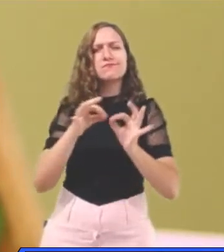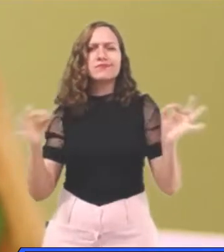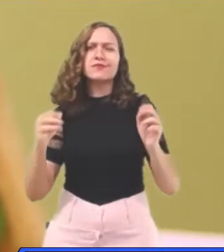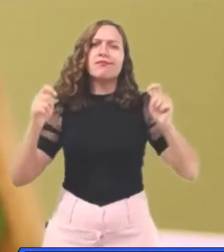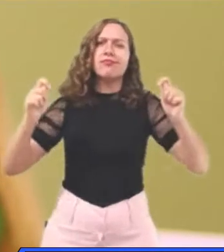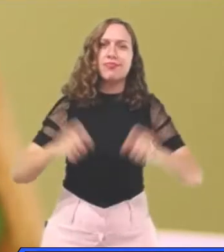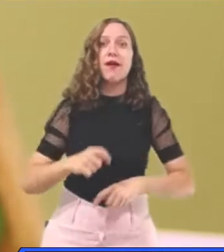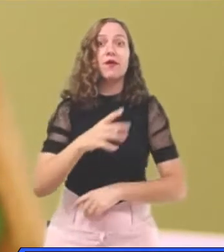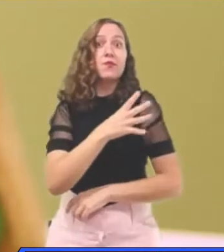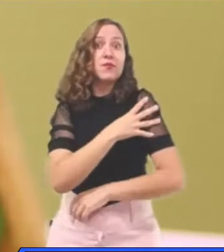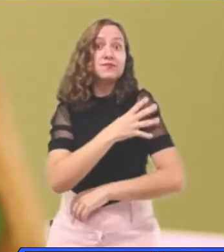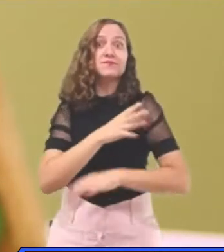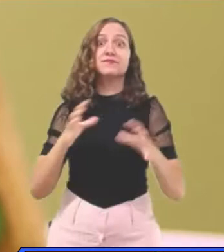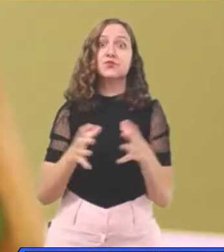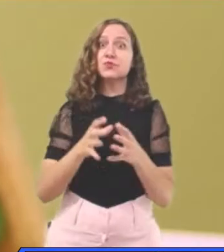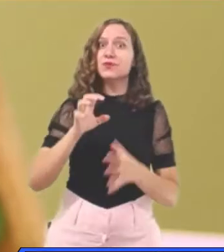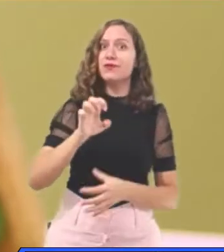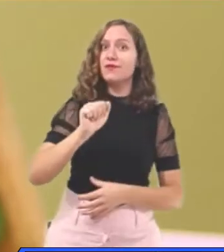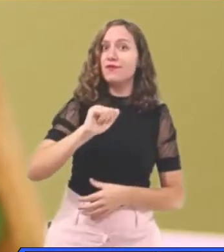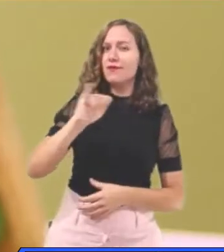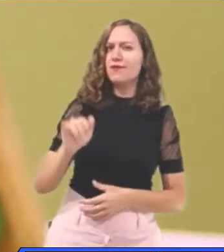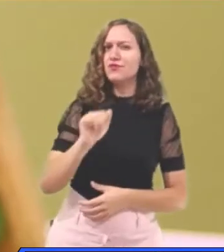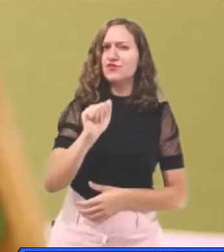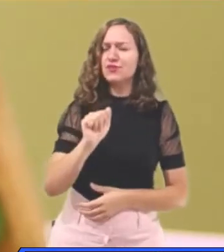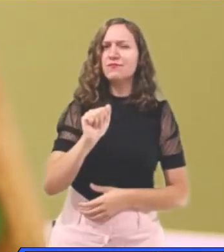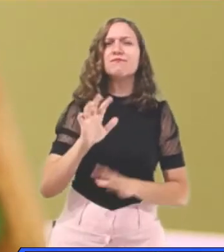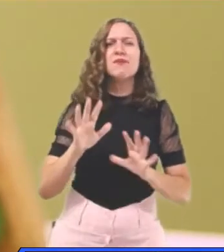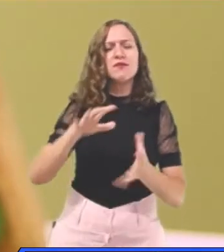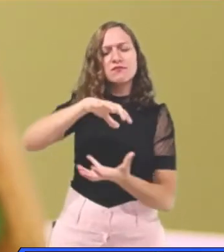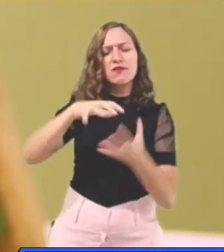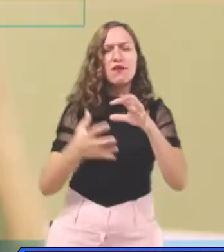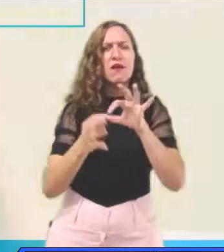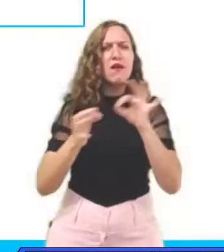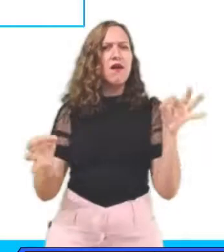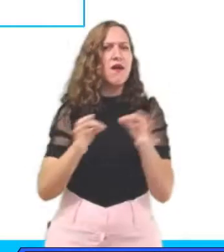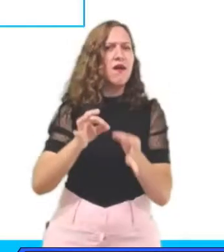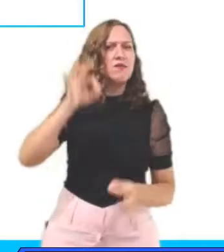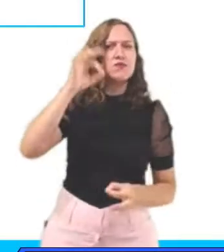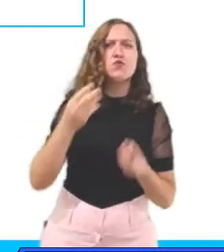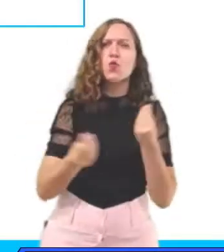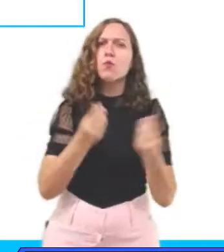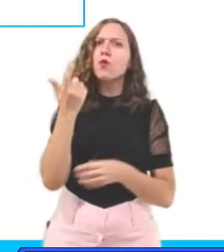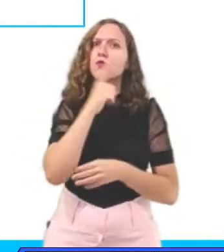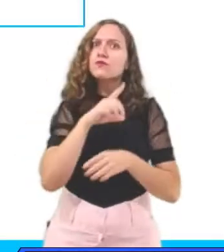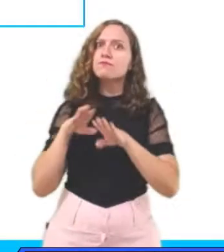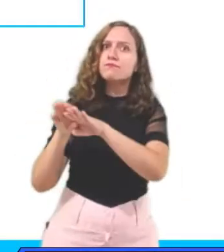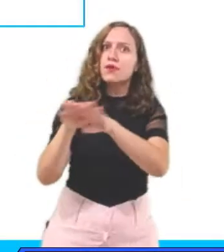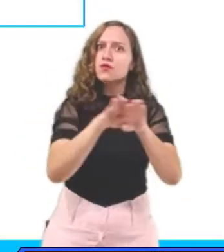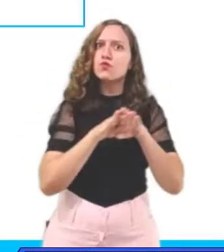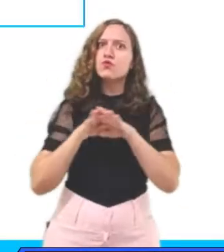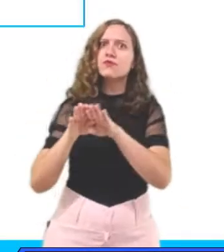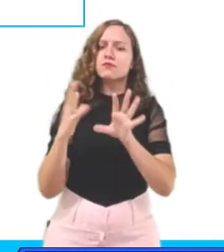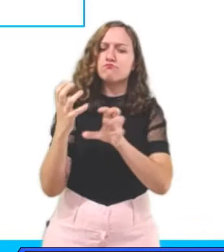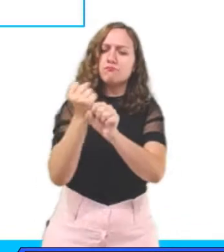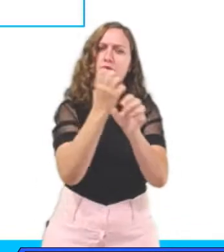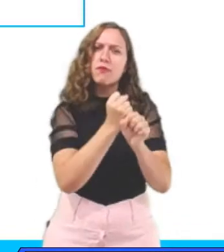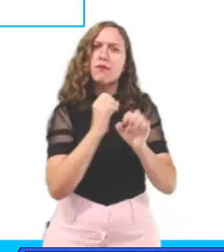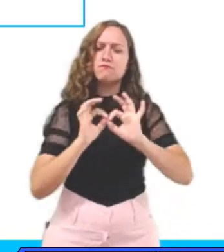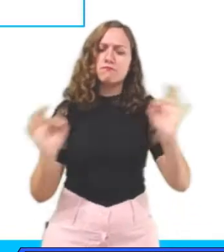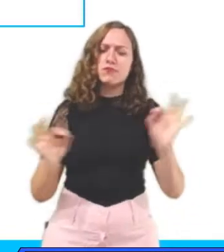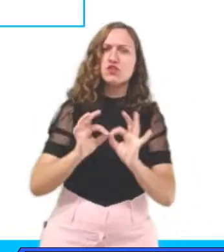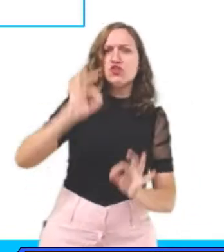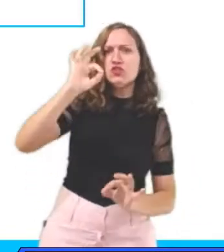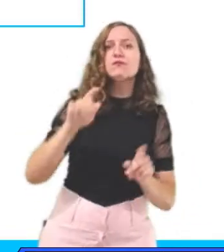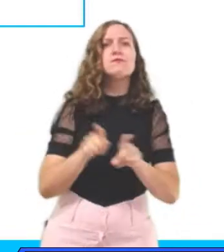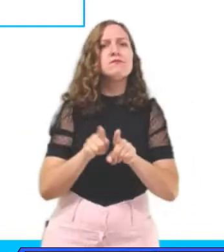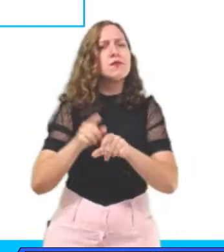da EAJA. O que é grandeza? De onde veio a padronização das unidades de medida? E situações